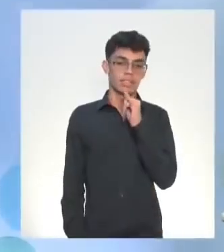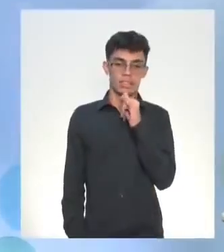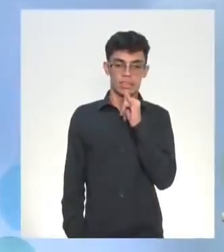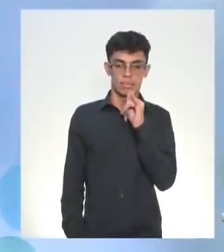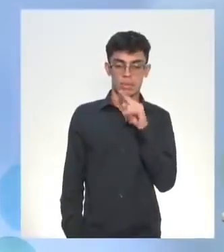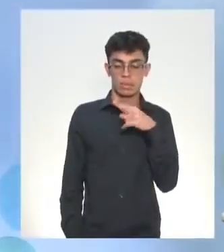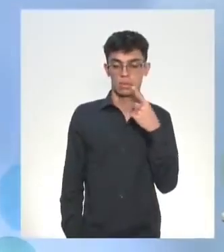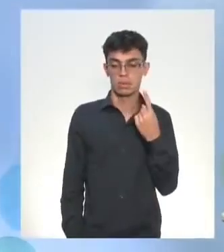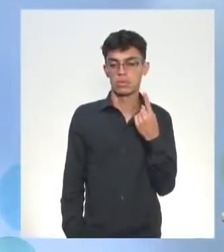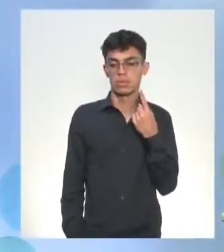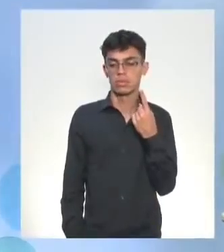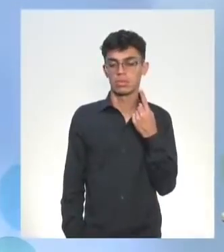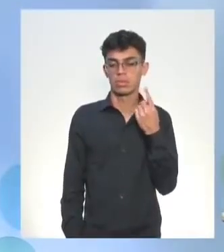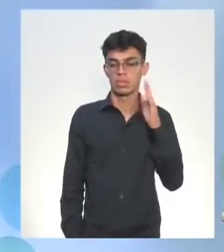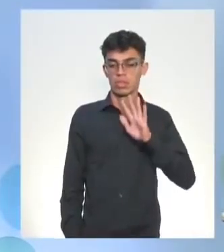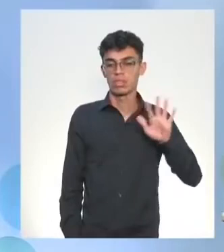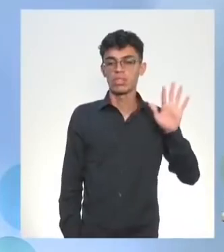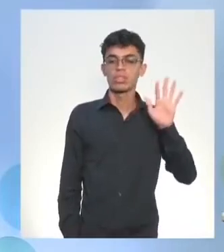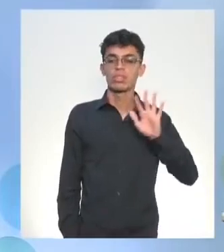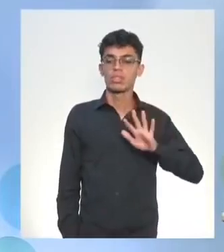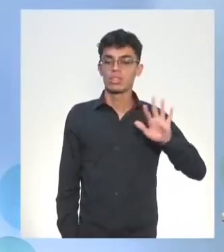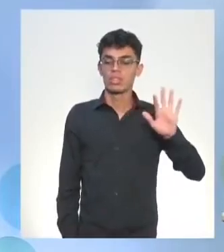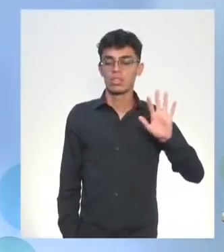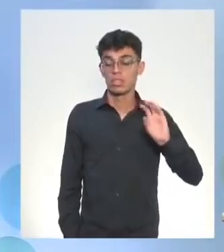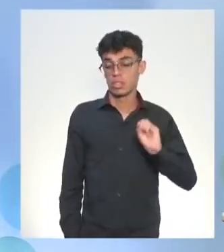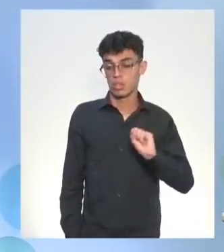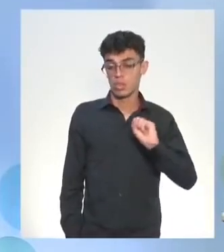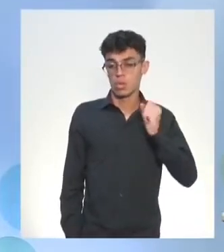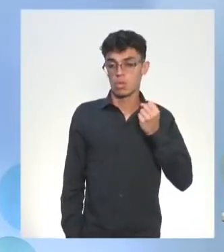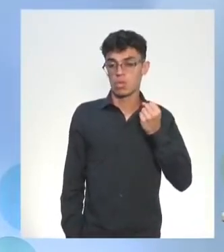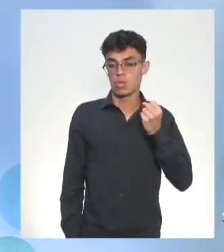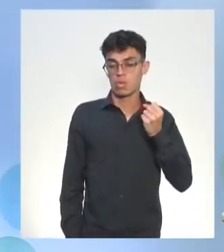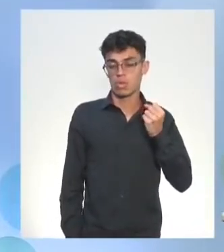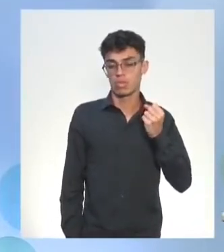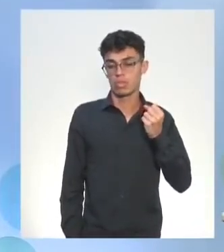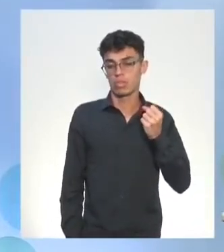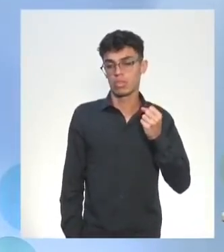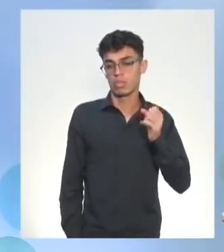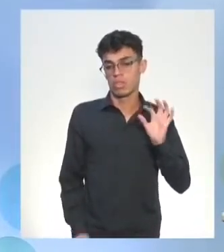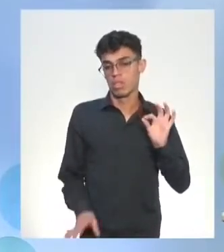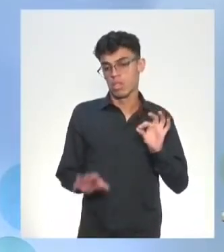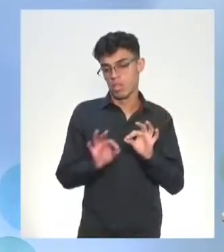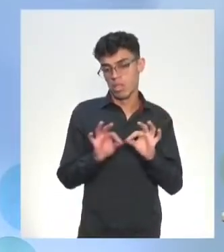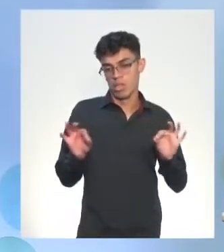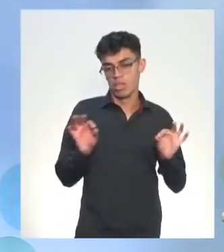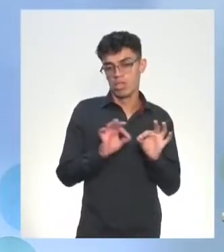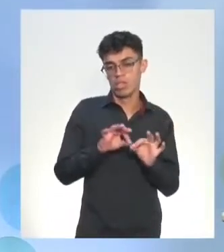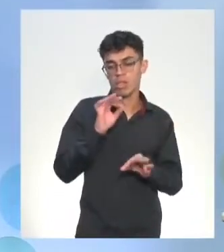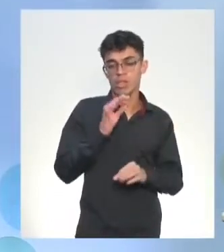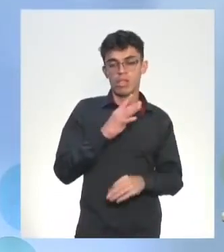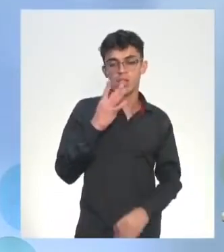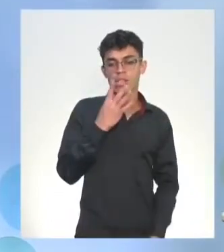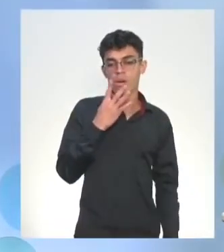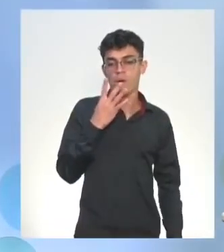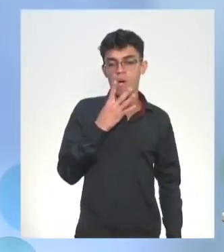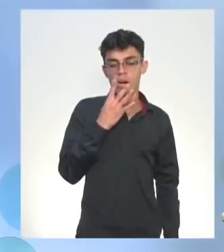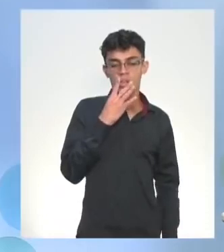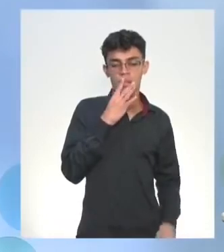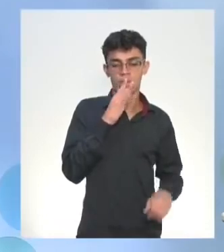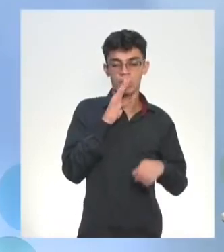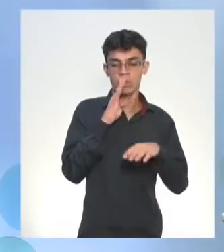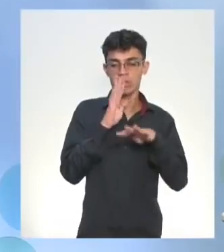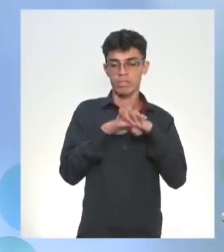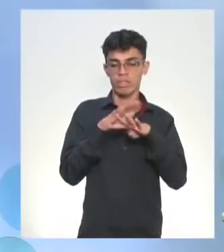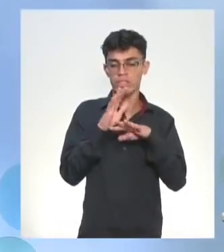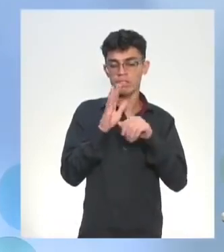outro retângulo, e agora o comprimento vai ser 8 e a largura vai ser 4. Então, o que a gente vai fazer? Se